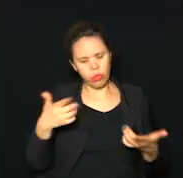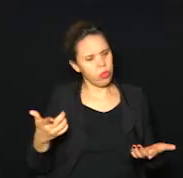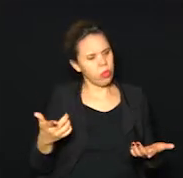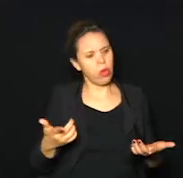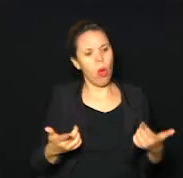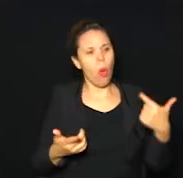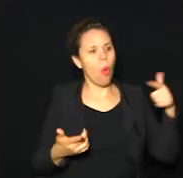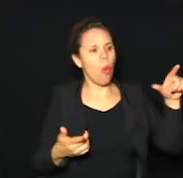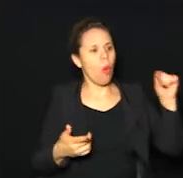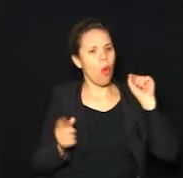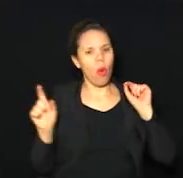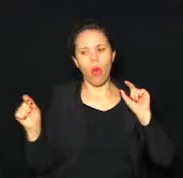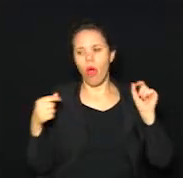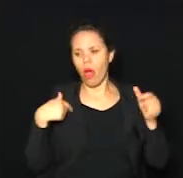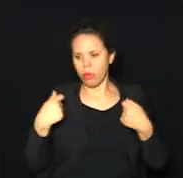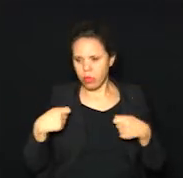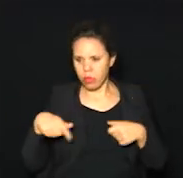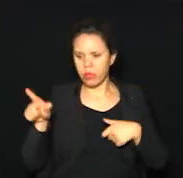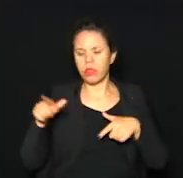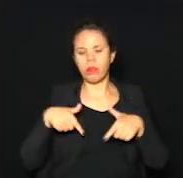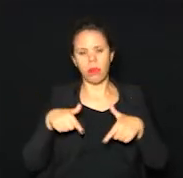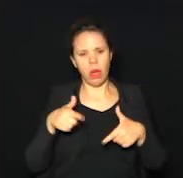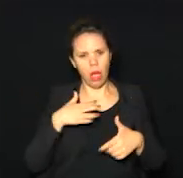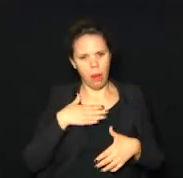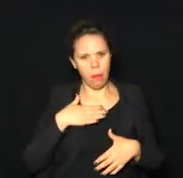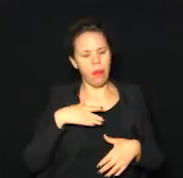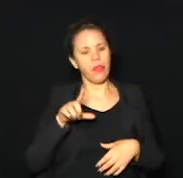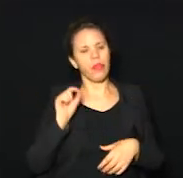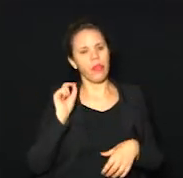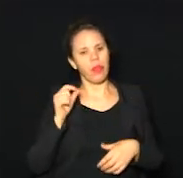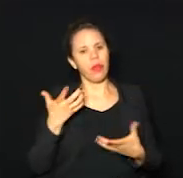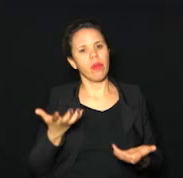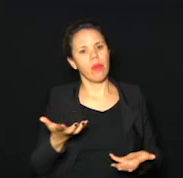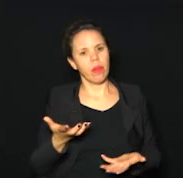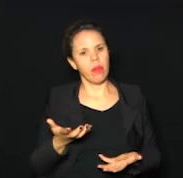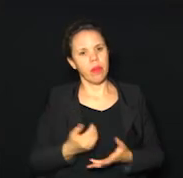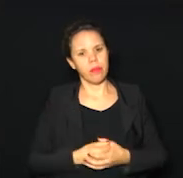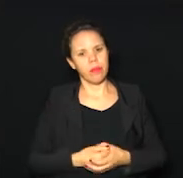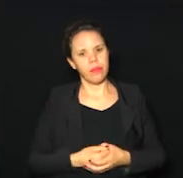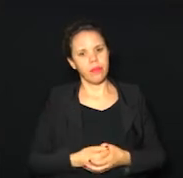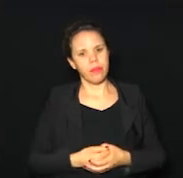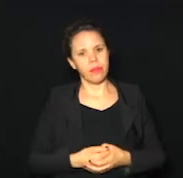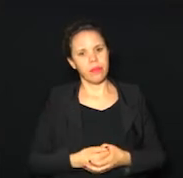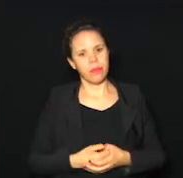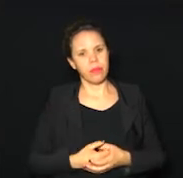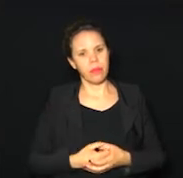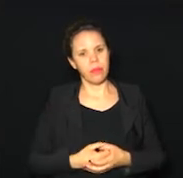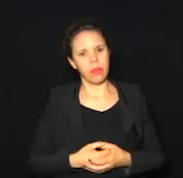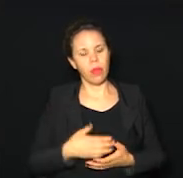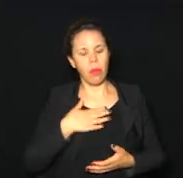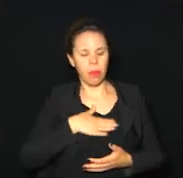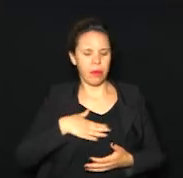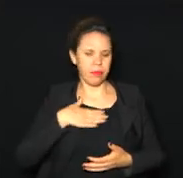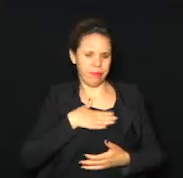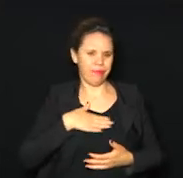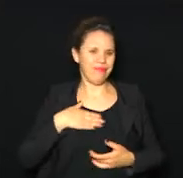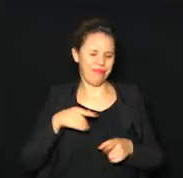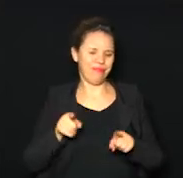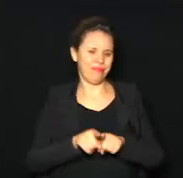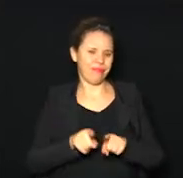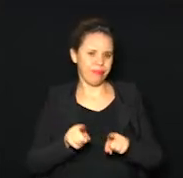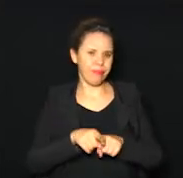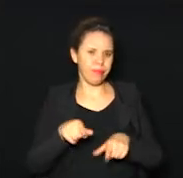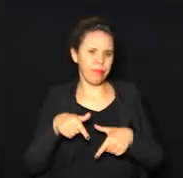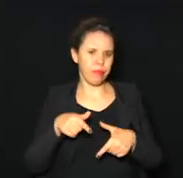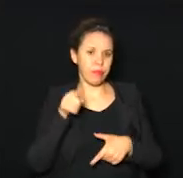opção. Eu tenho que trabalhar, é a minha escolha e é o meu prazer também.